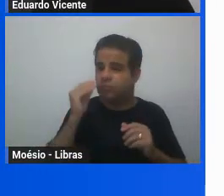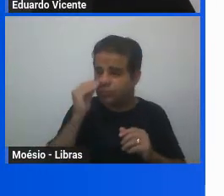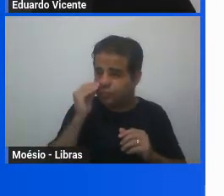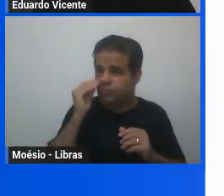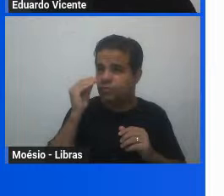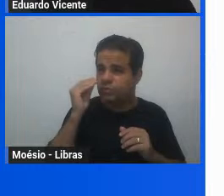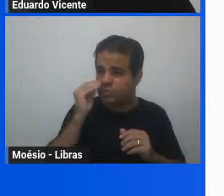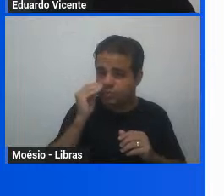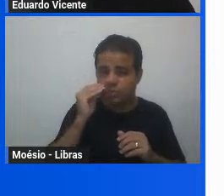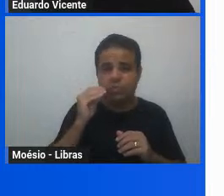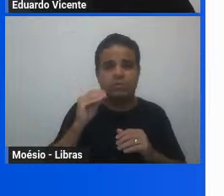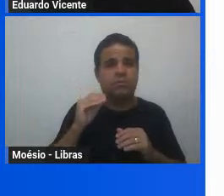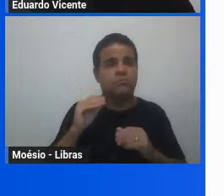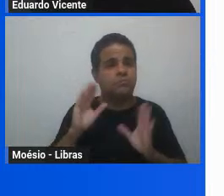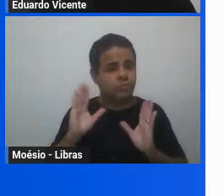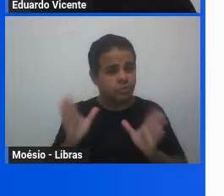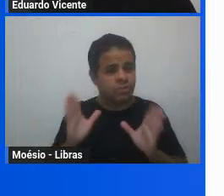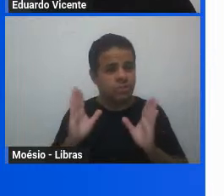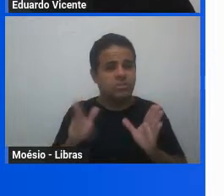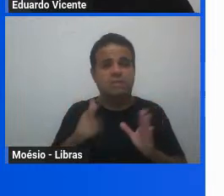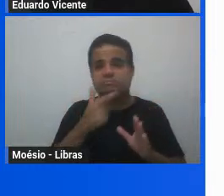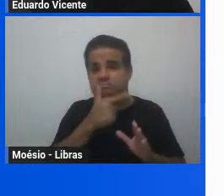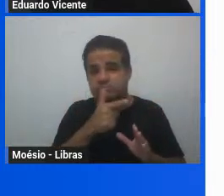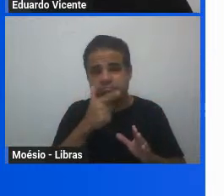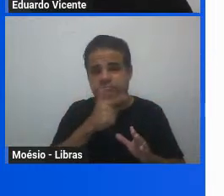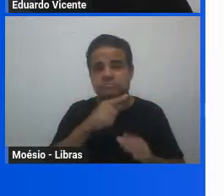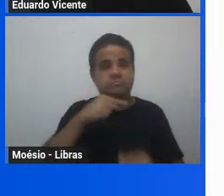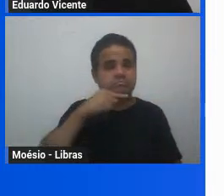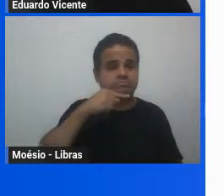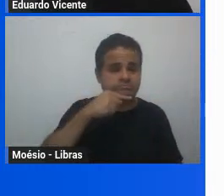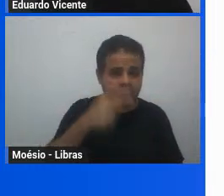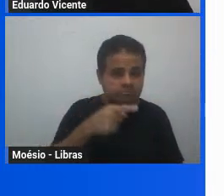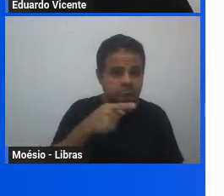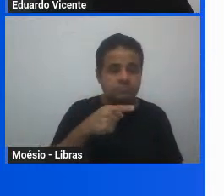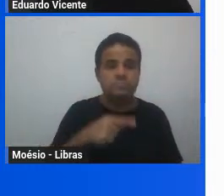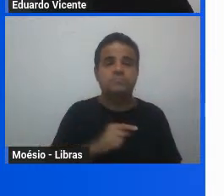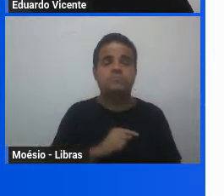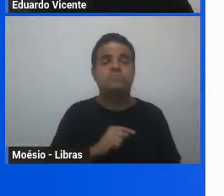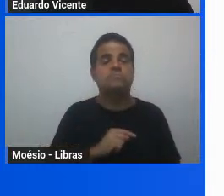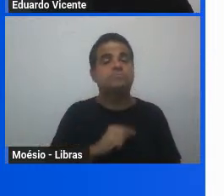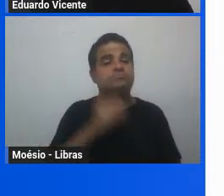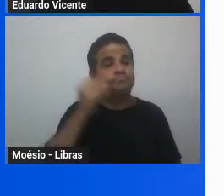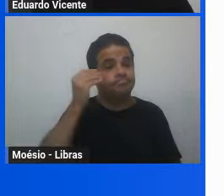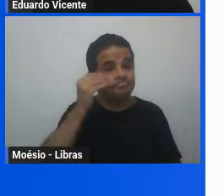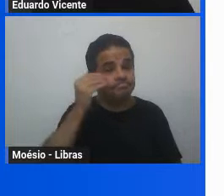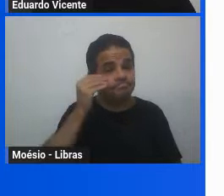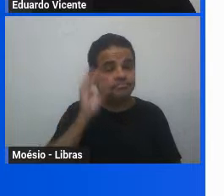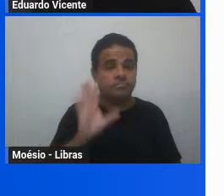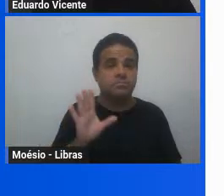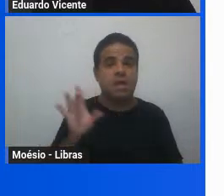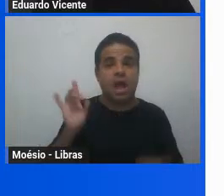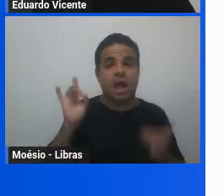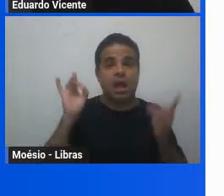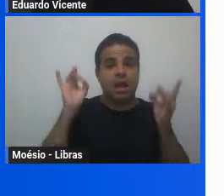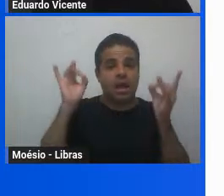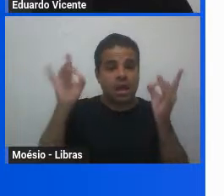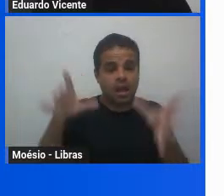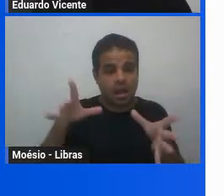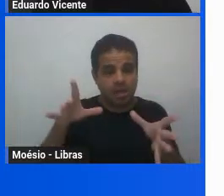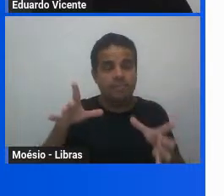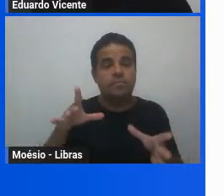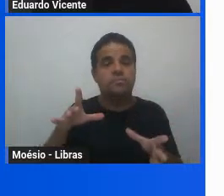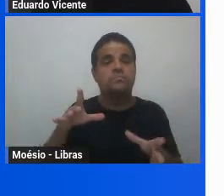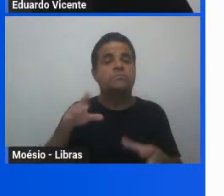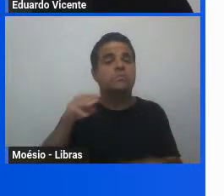de Heimlich e não foi possível, olha, deite a vítima, abandone a manobra de